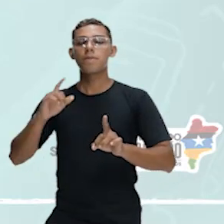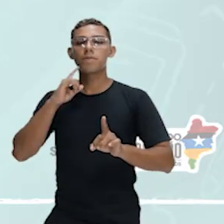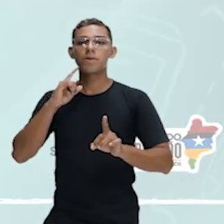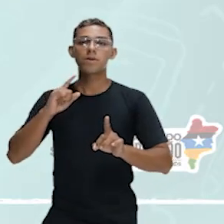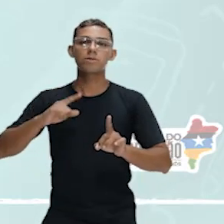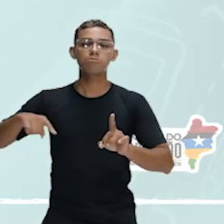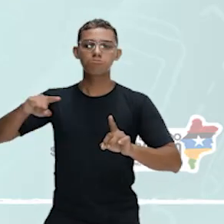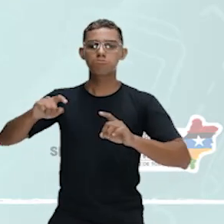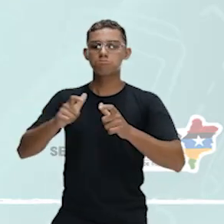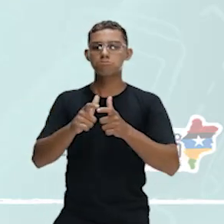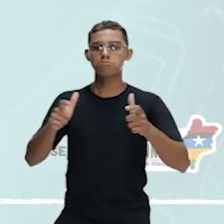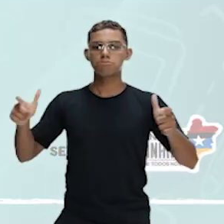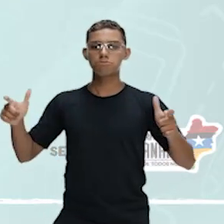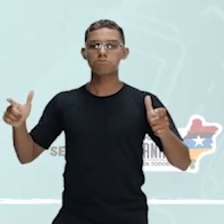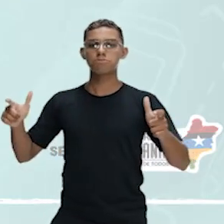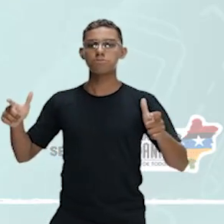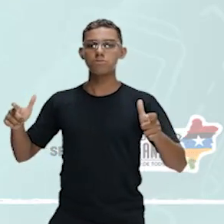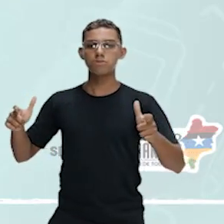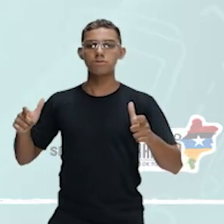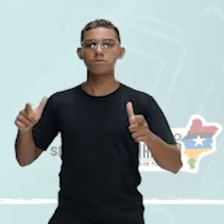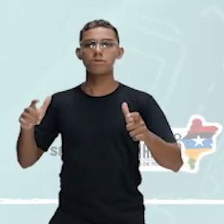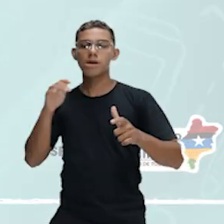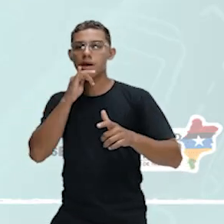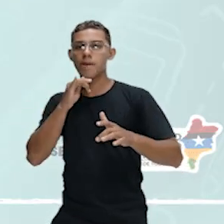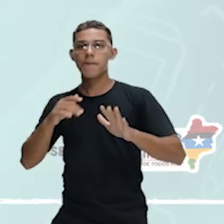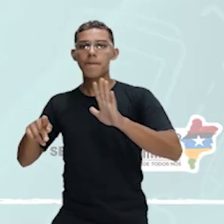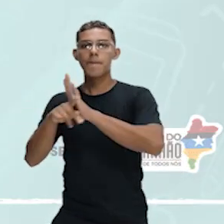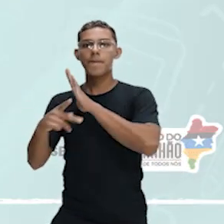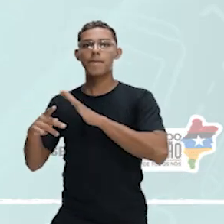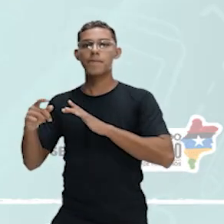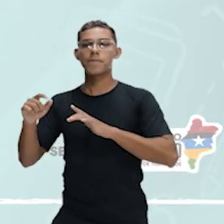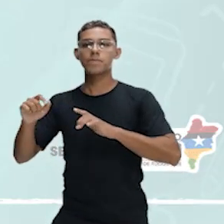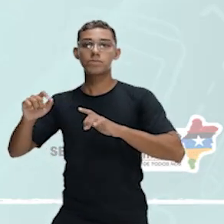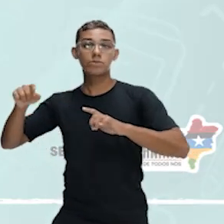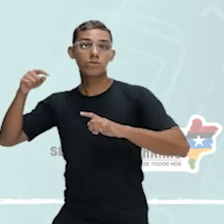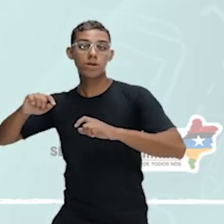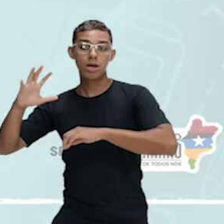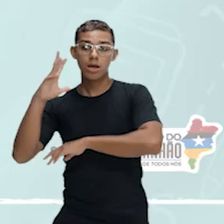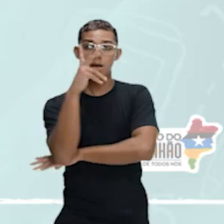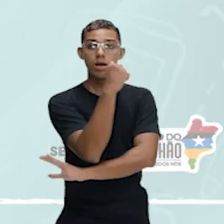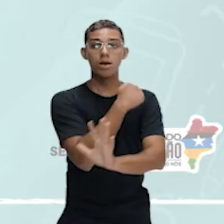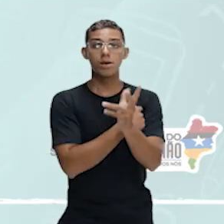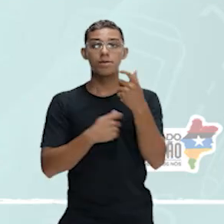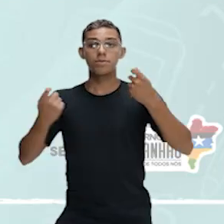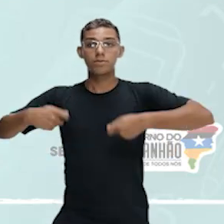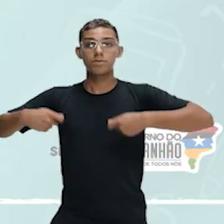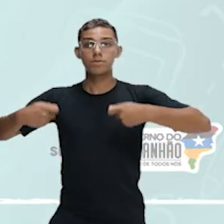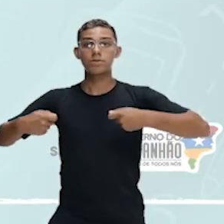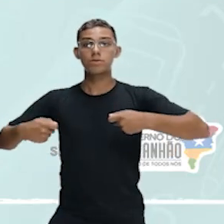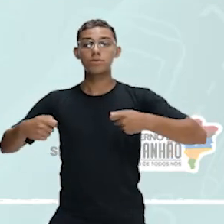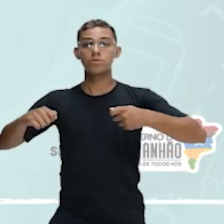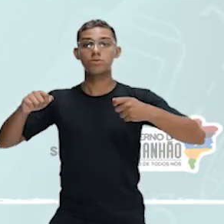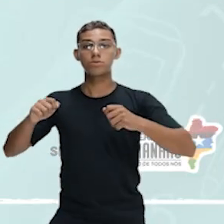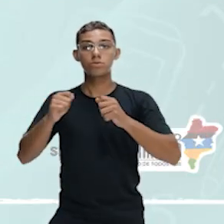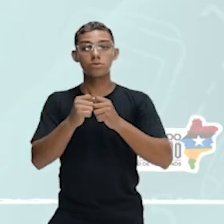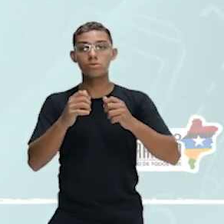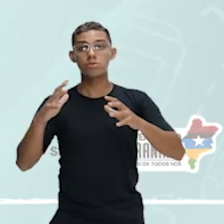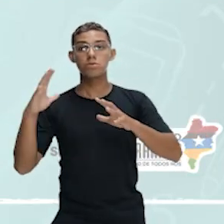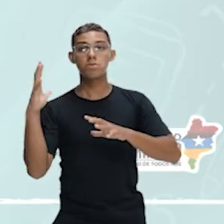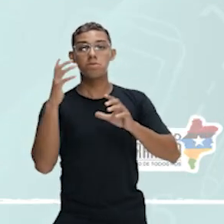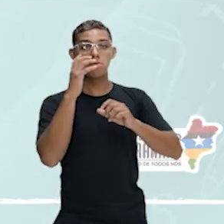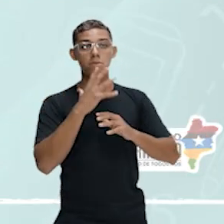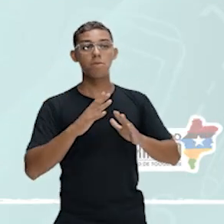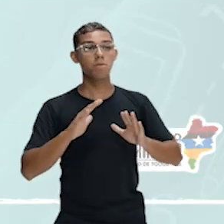grande porte e, por serem de grande porte, essas árvores elas precisam ter uma sustentação maior.